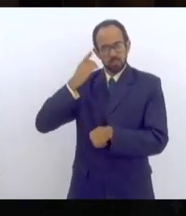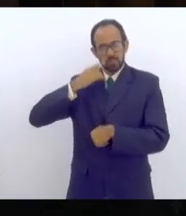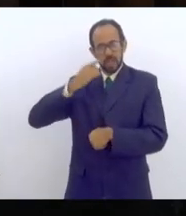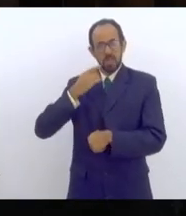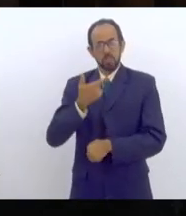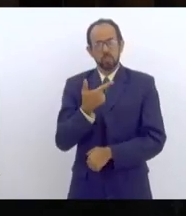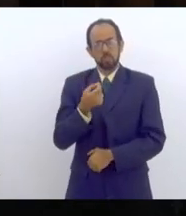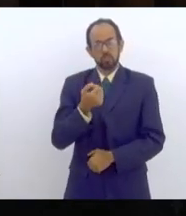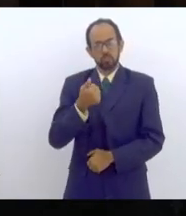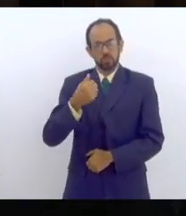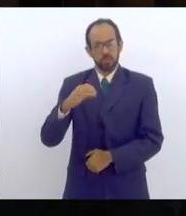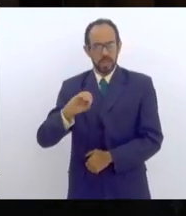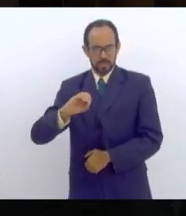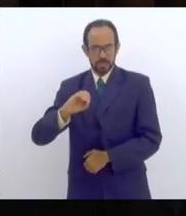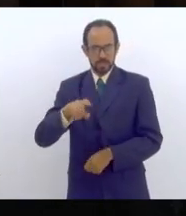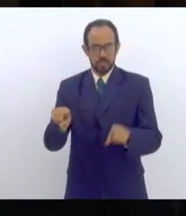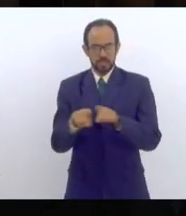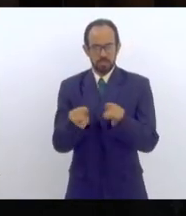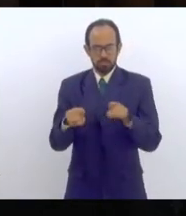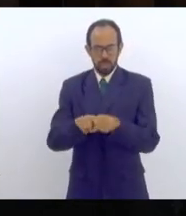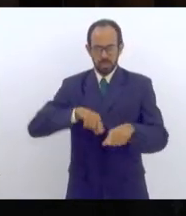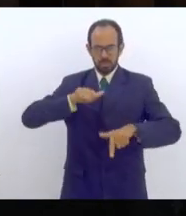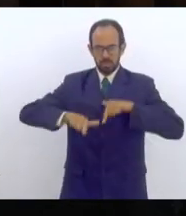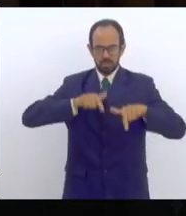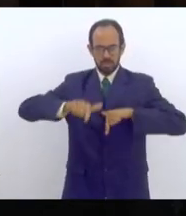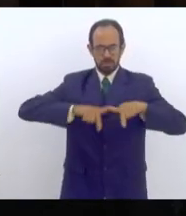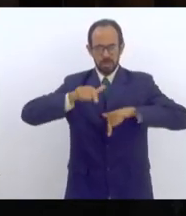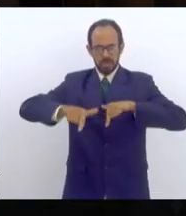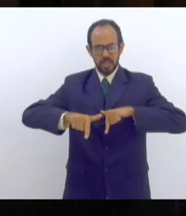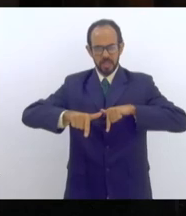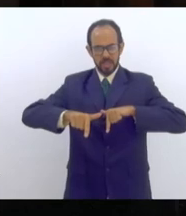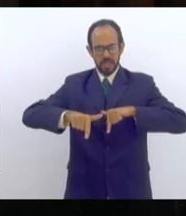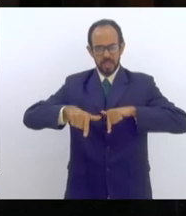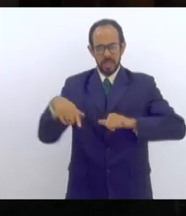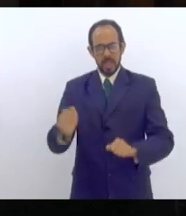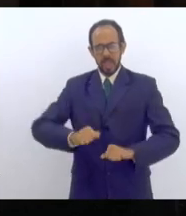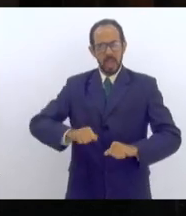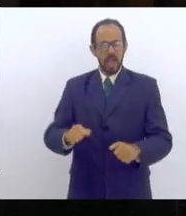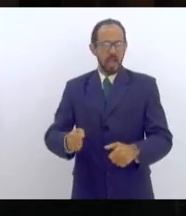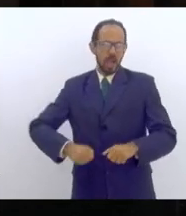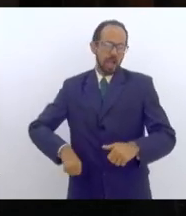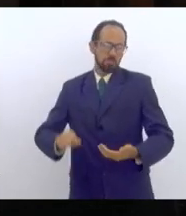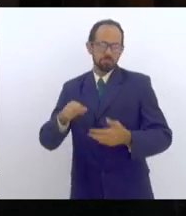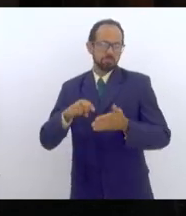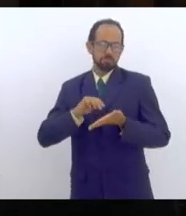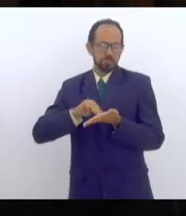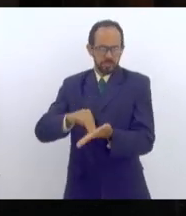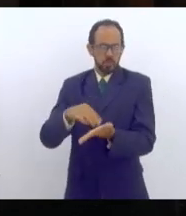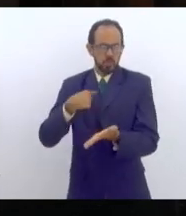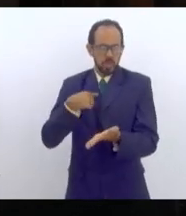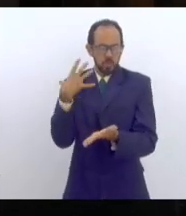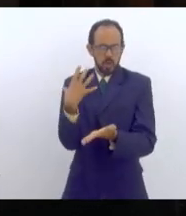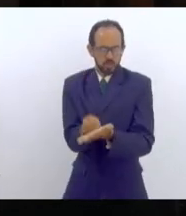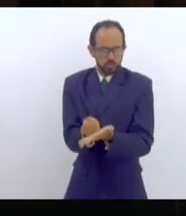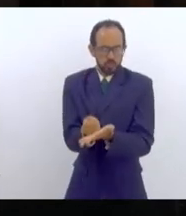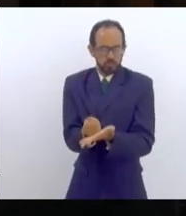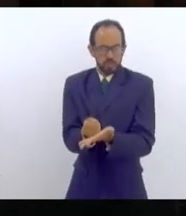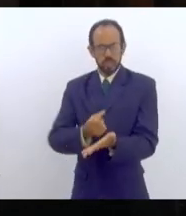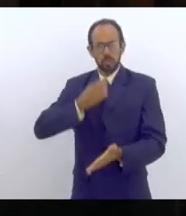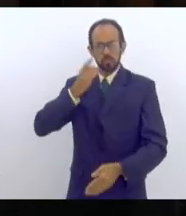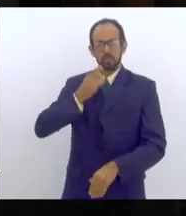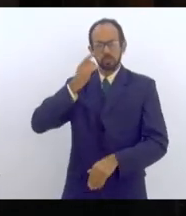2010. Aqui me dediquei a causas que abracei ao longo da minha trajetória como parlamentar e também